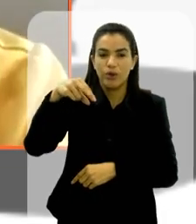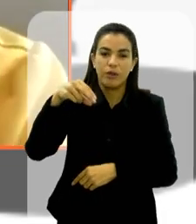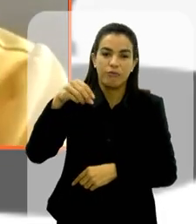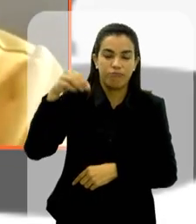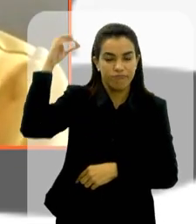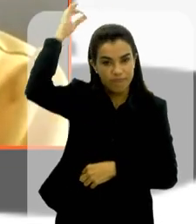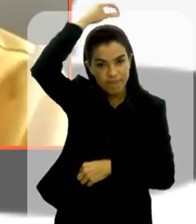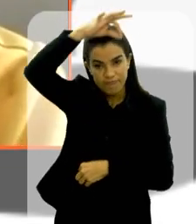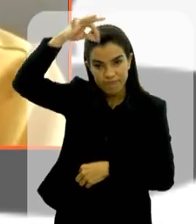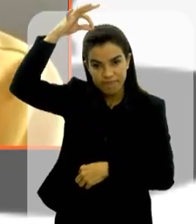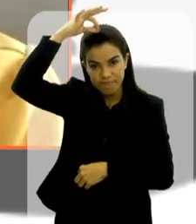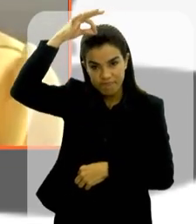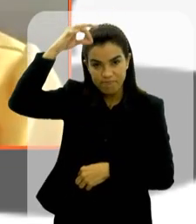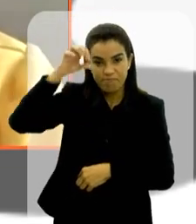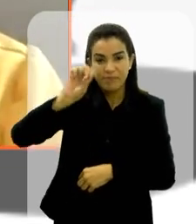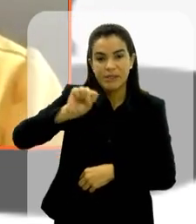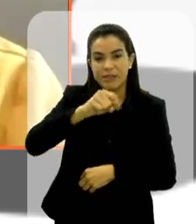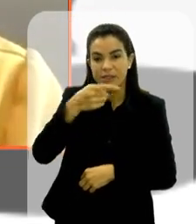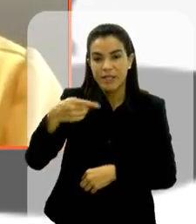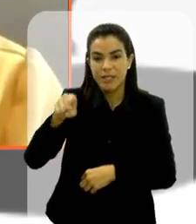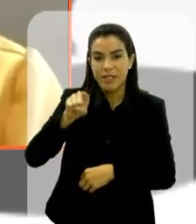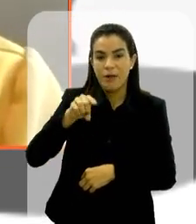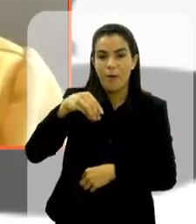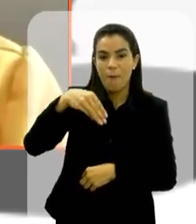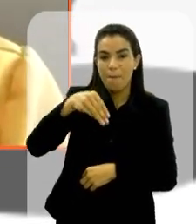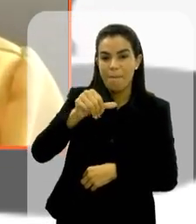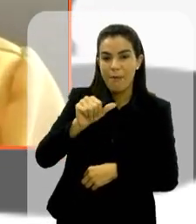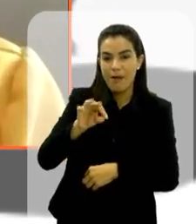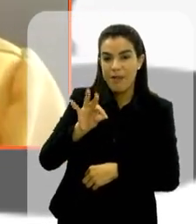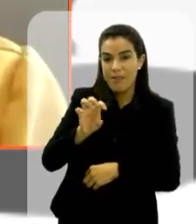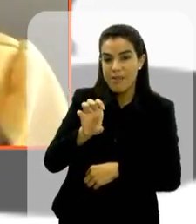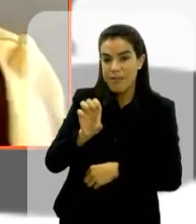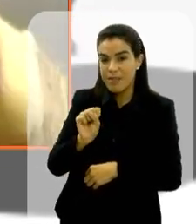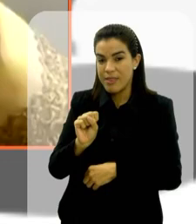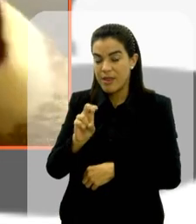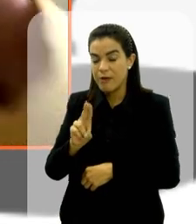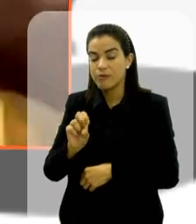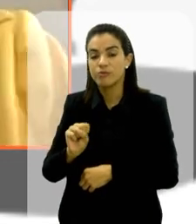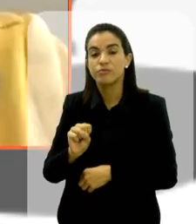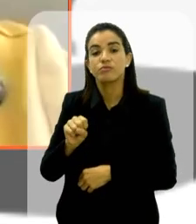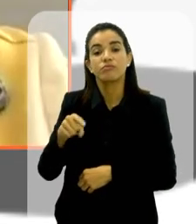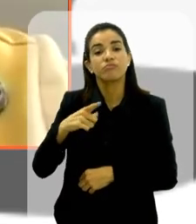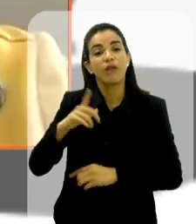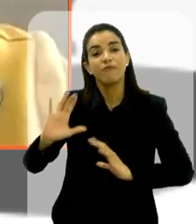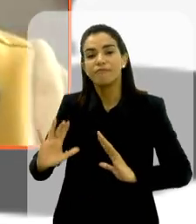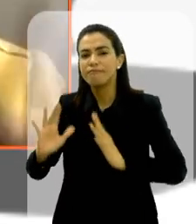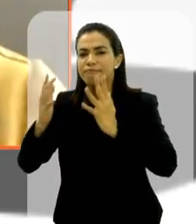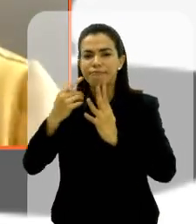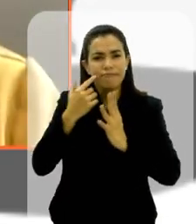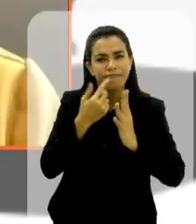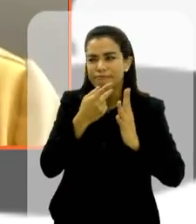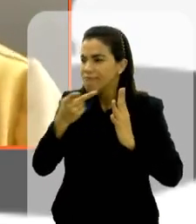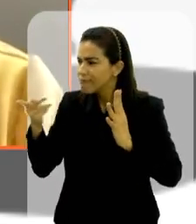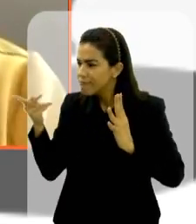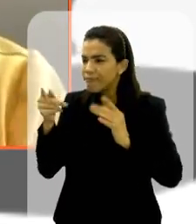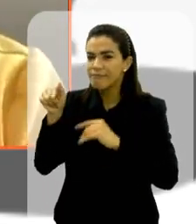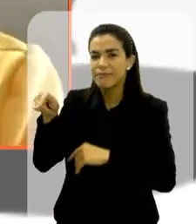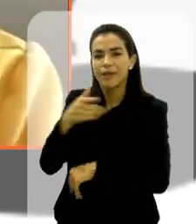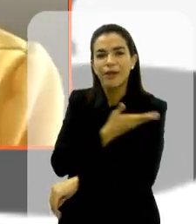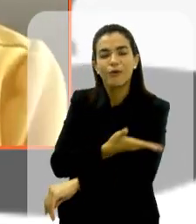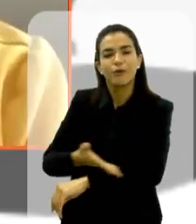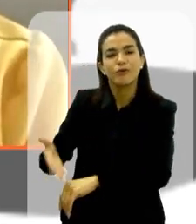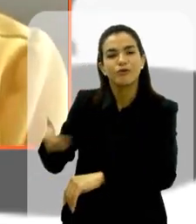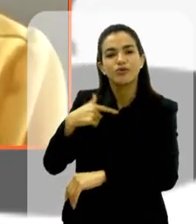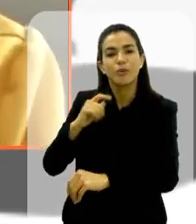Mateus. E aí ele passou na aldeia de São João Batista, chegou lá, estava a festa. E eles tinham o costume de